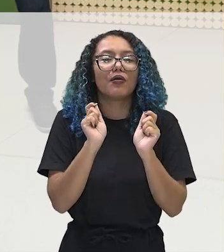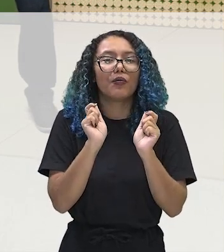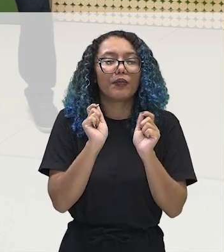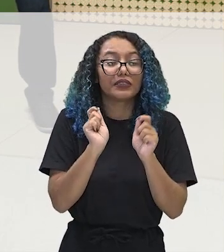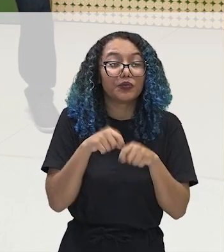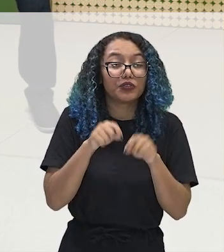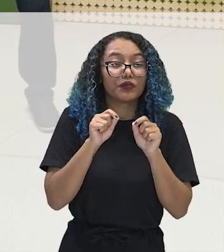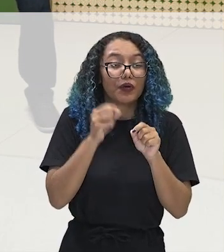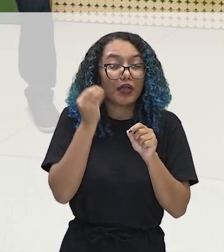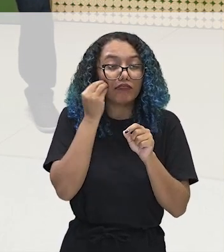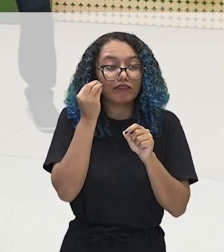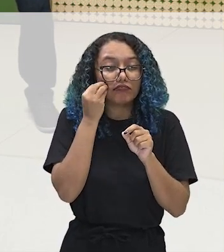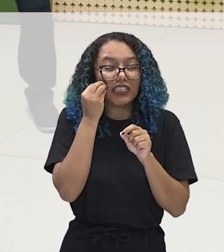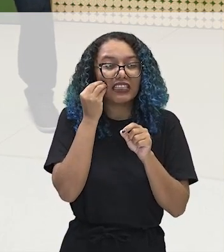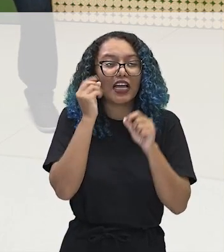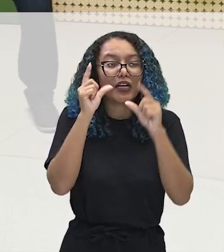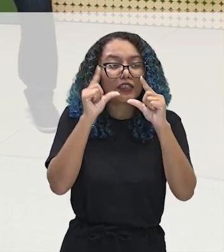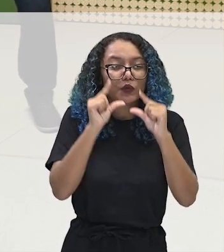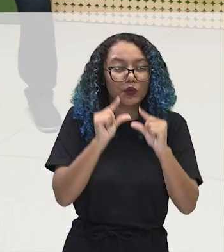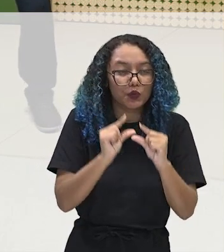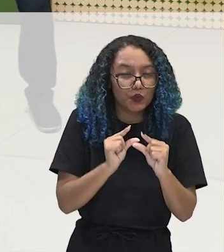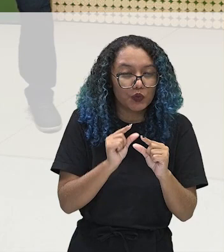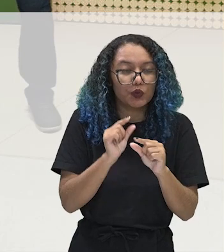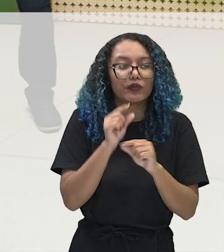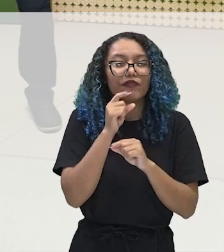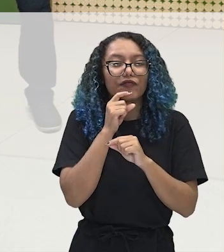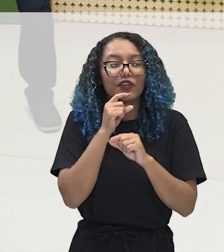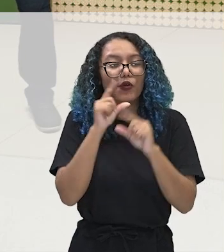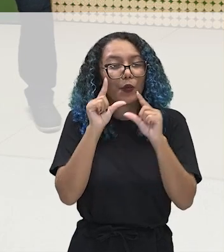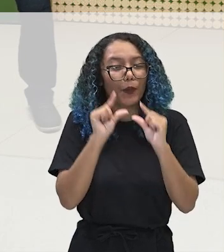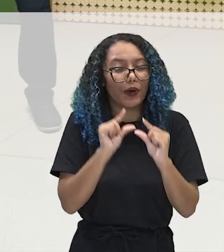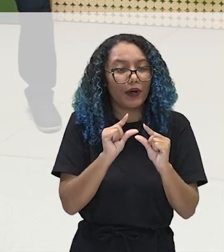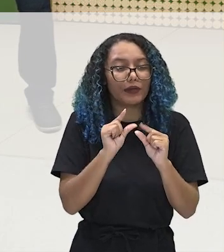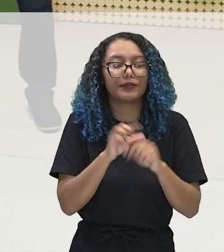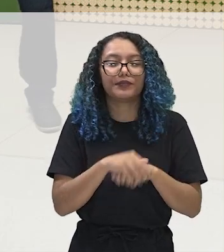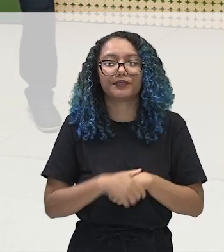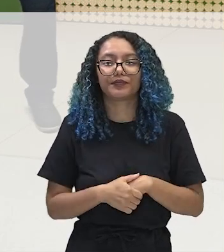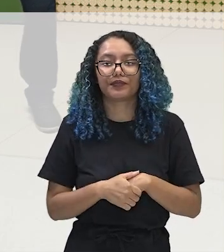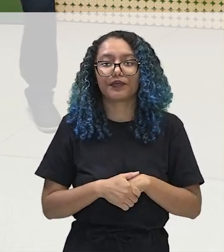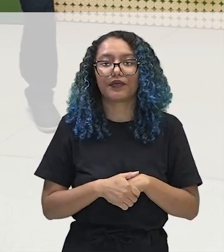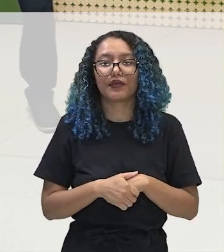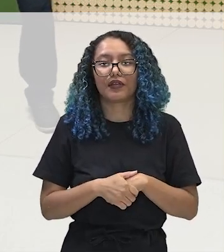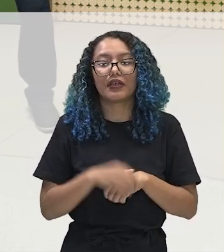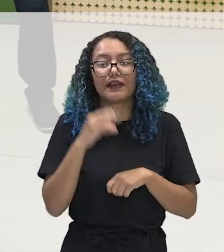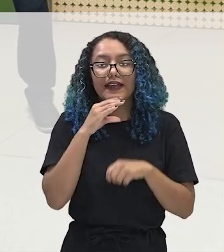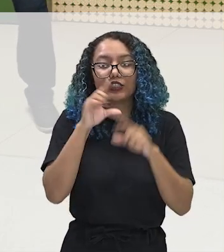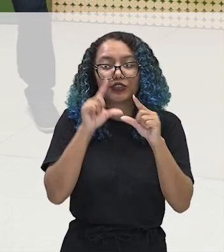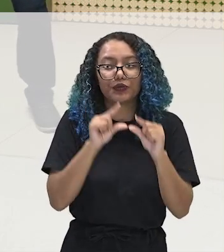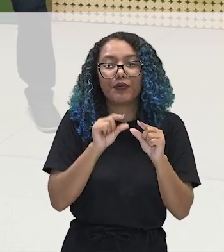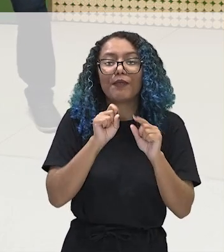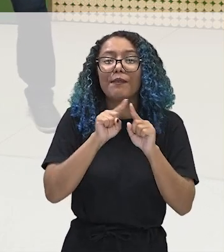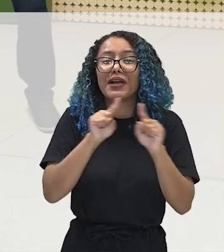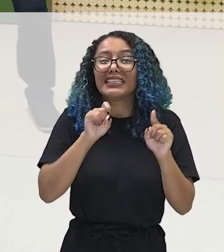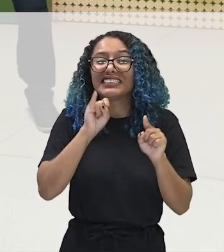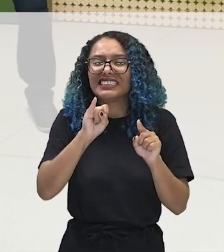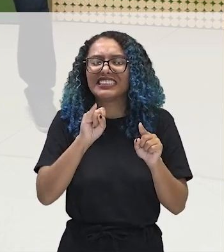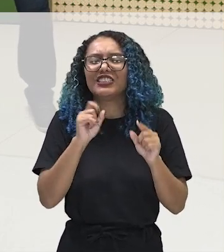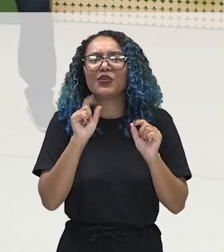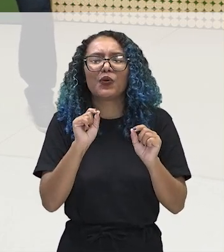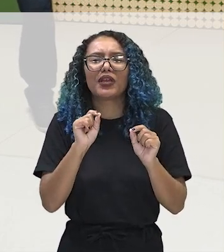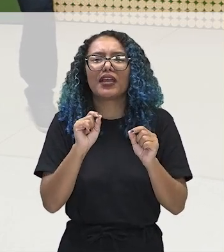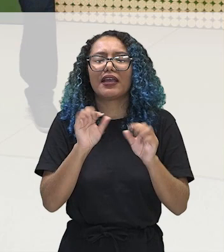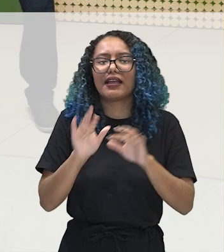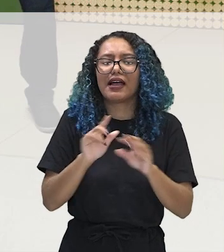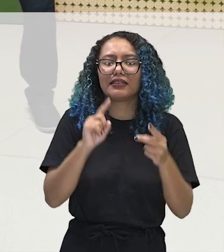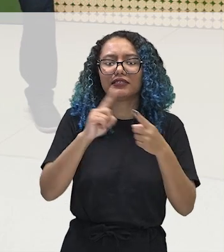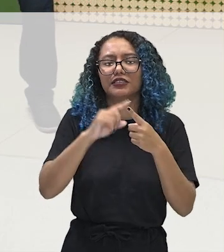na atmosfera tiver muitos gases que são do efeito estufa, como CO2,